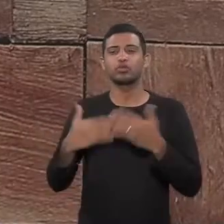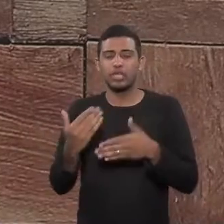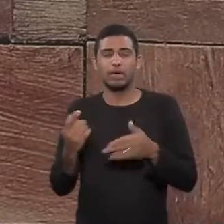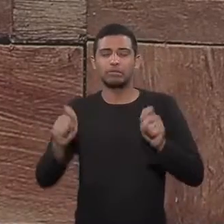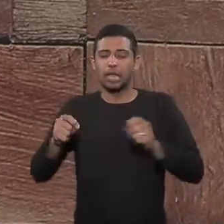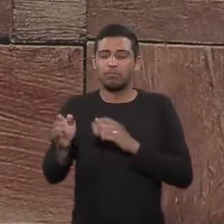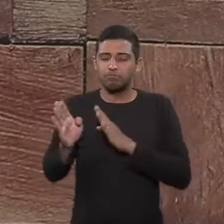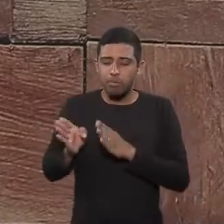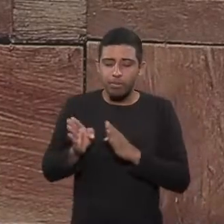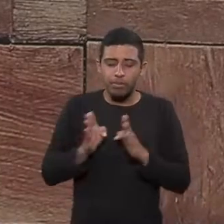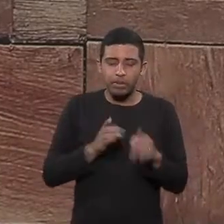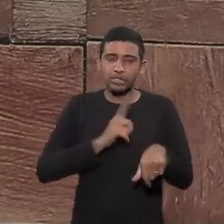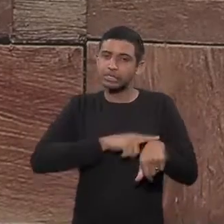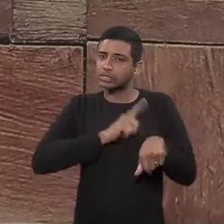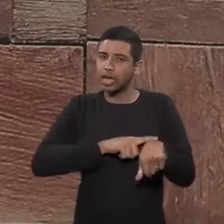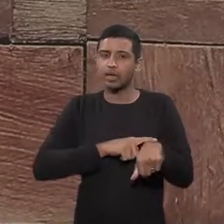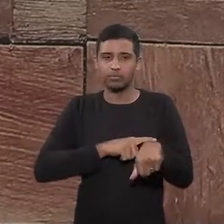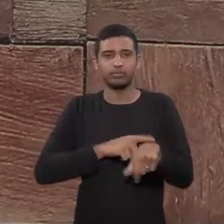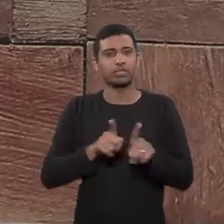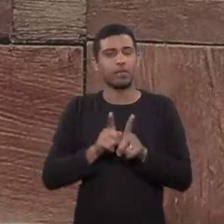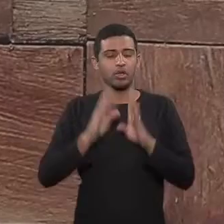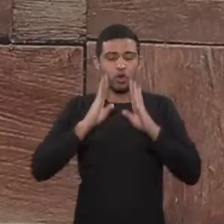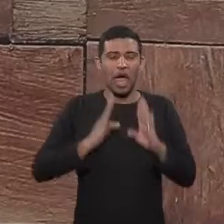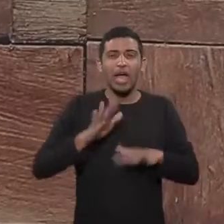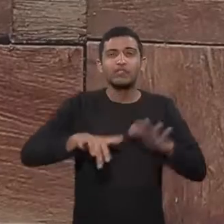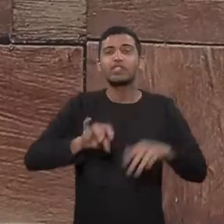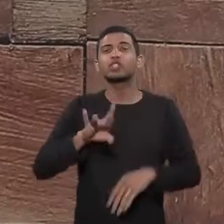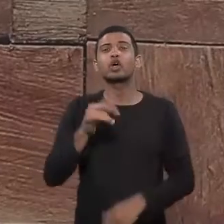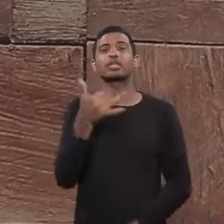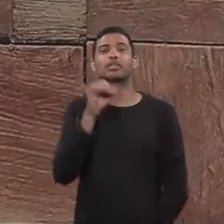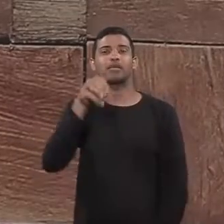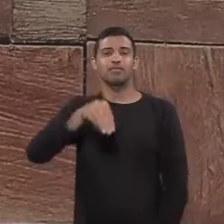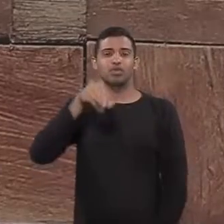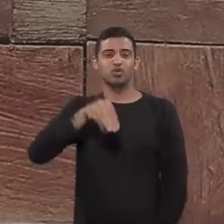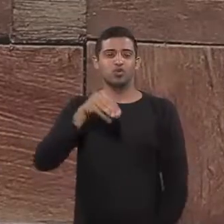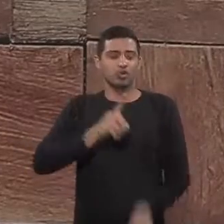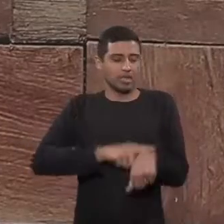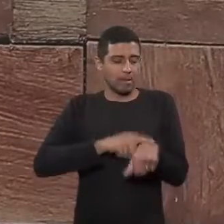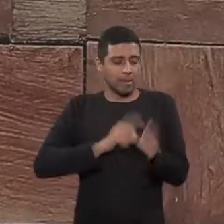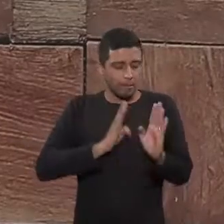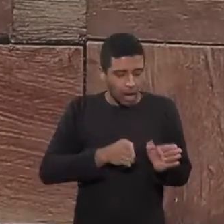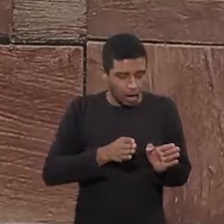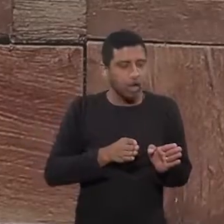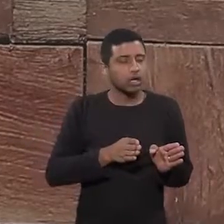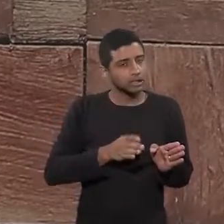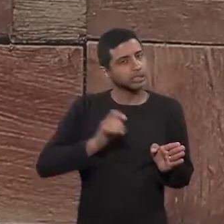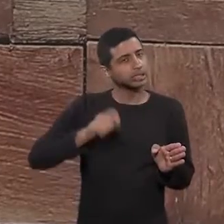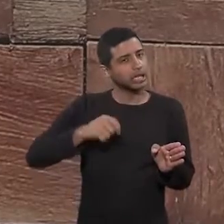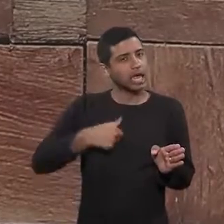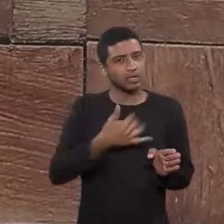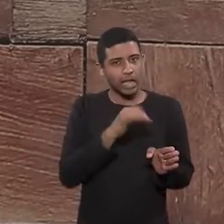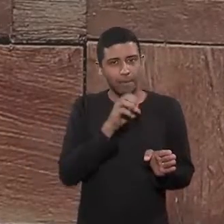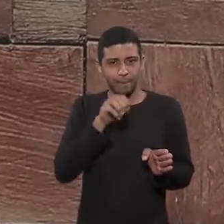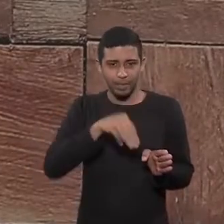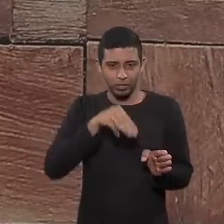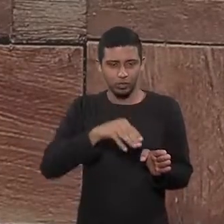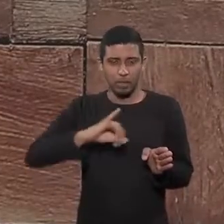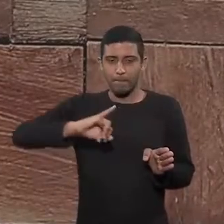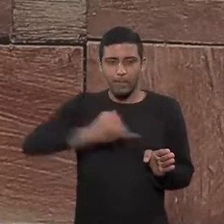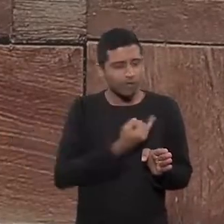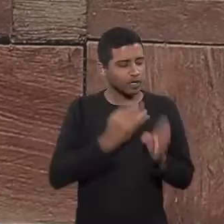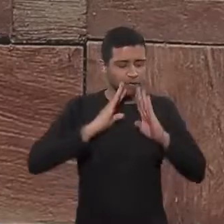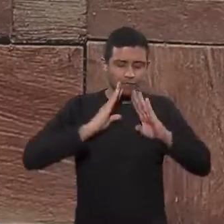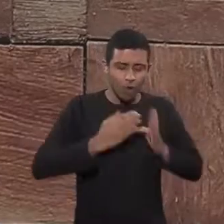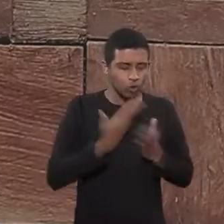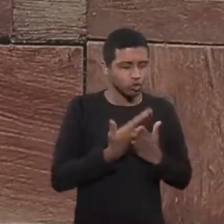o tempo e a concentrar. Às vezes você tem 10 minutos entre uma coisa e outra. Então, você aprende que naqueles 10 minutos